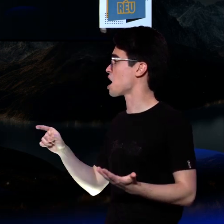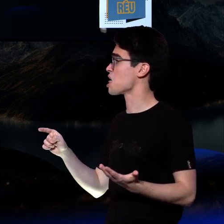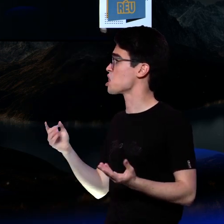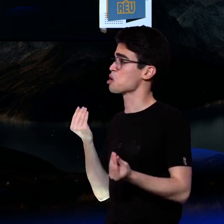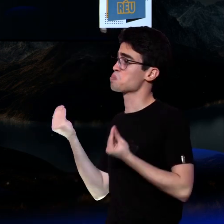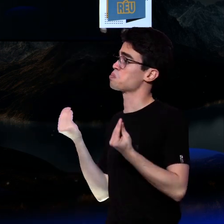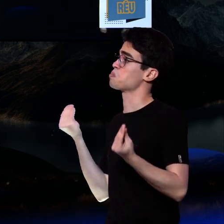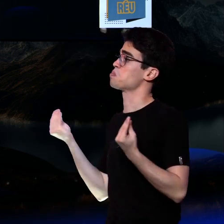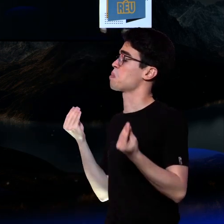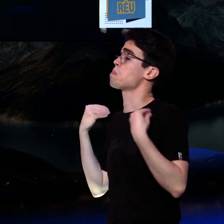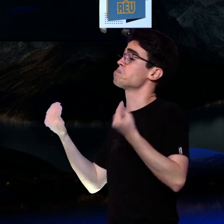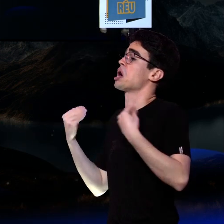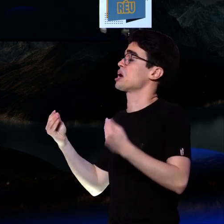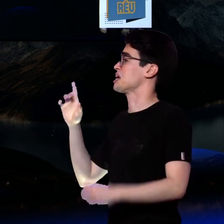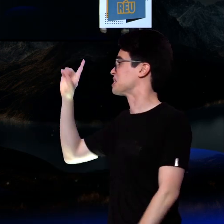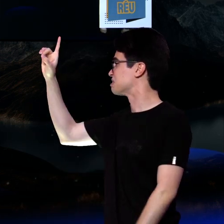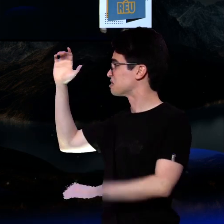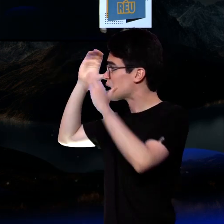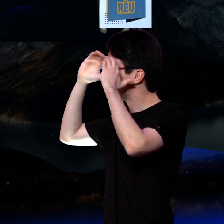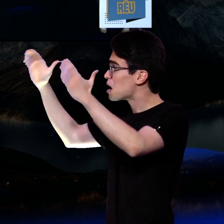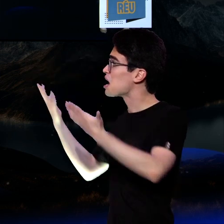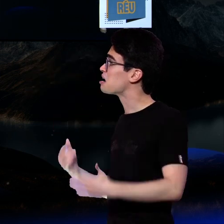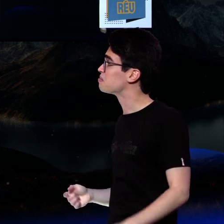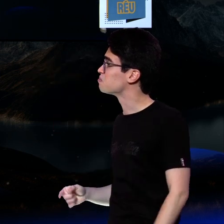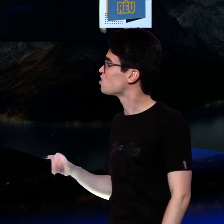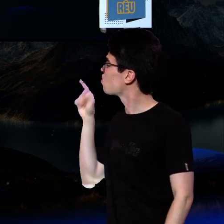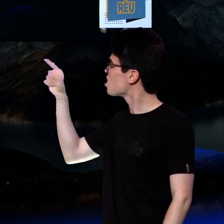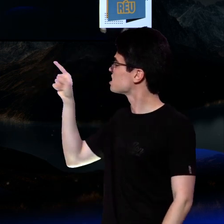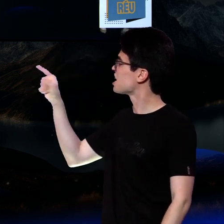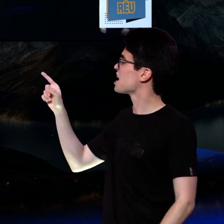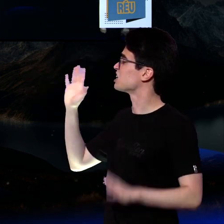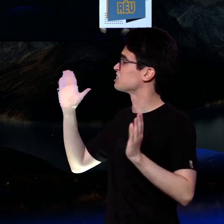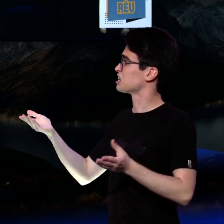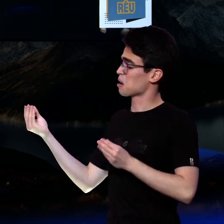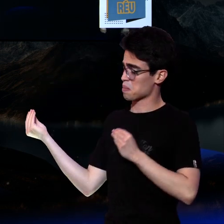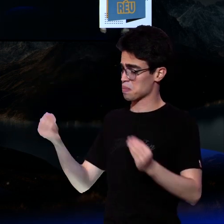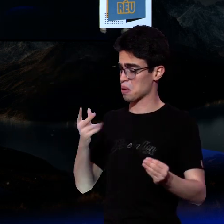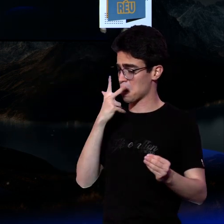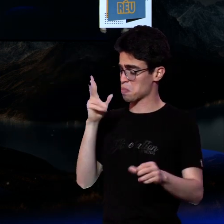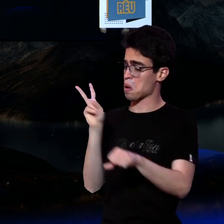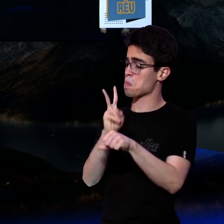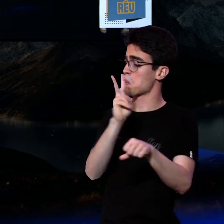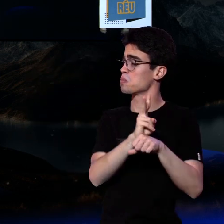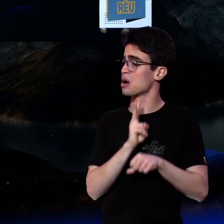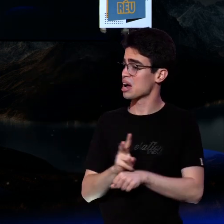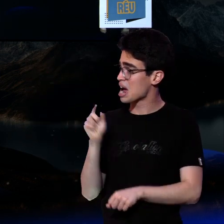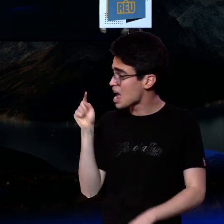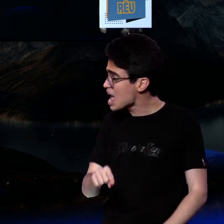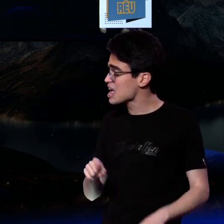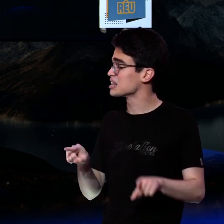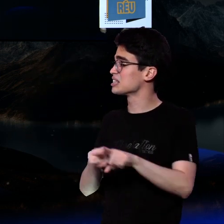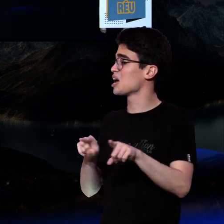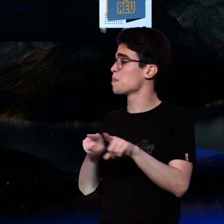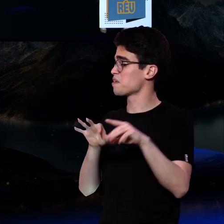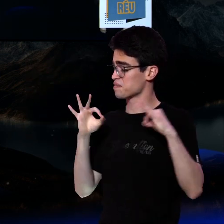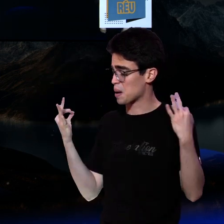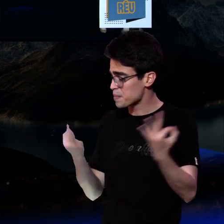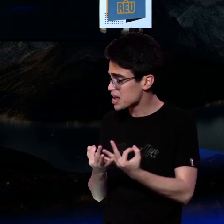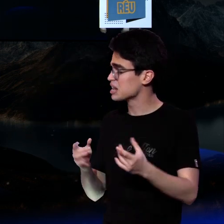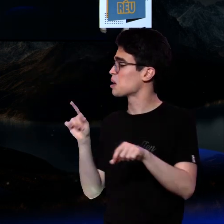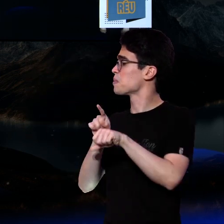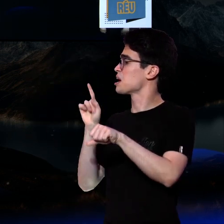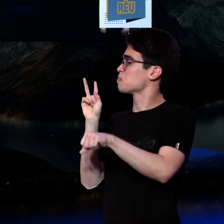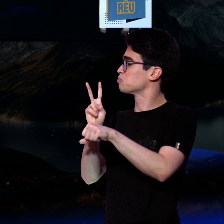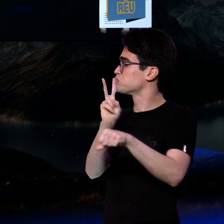a Deus? Acaso tu não puseste uma cerca em volta dele, da casa dele, de tudo que ele possui?